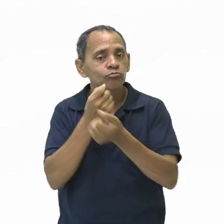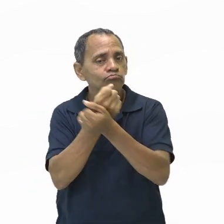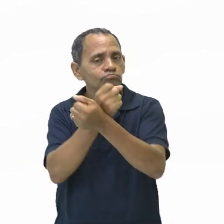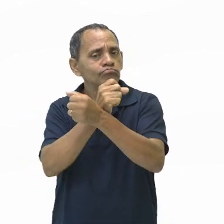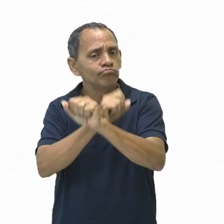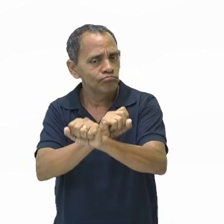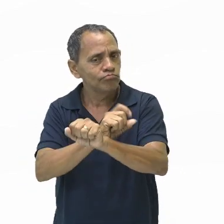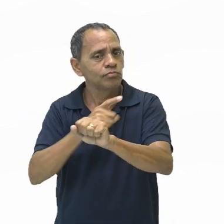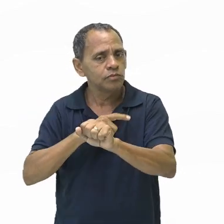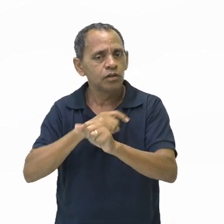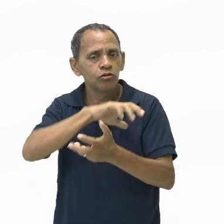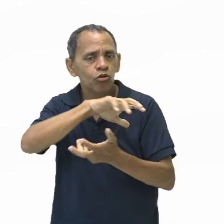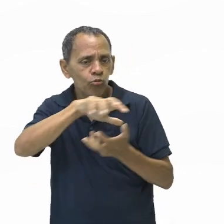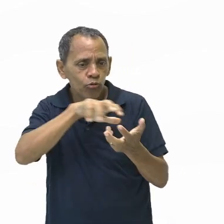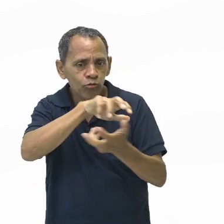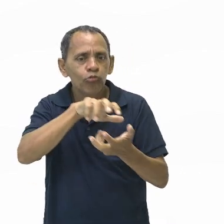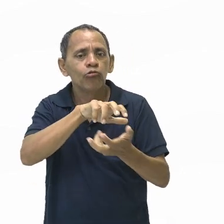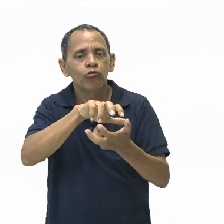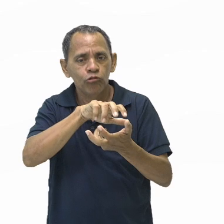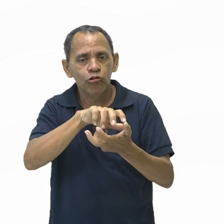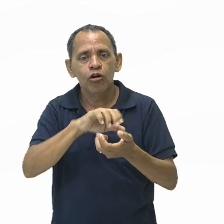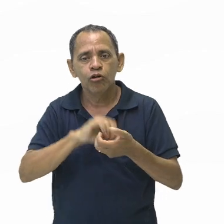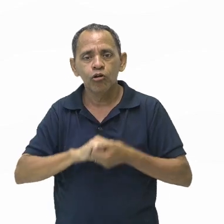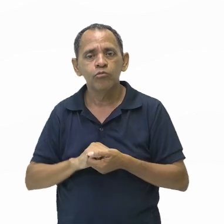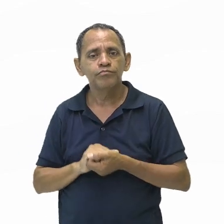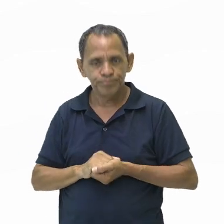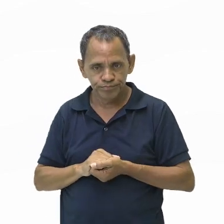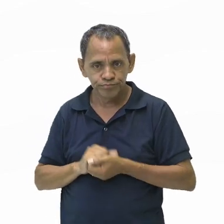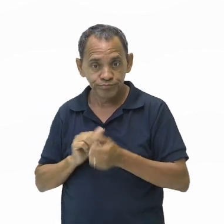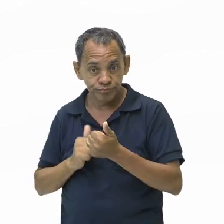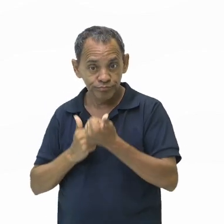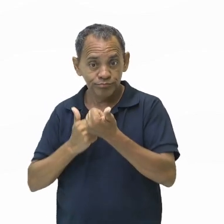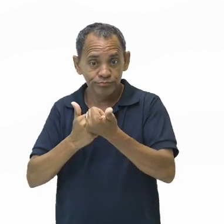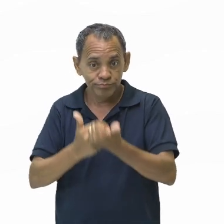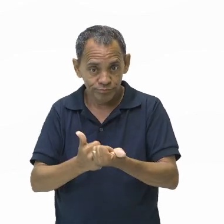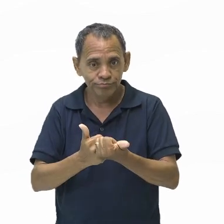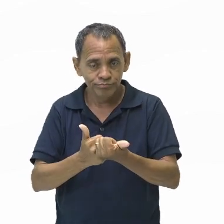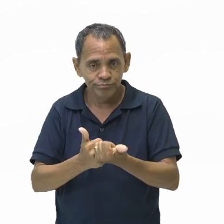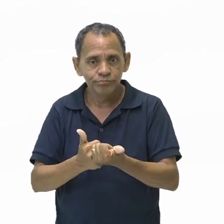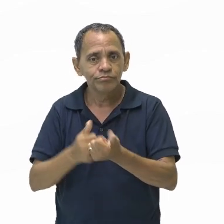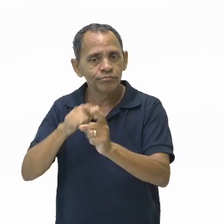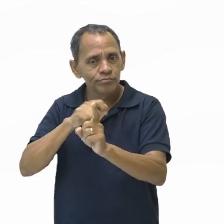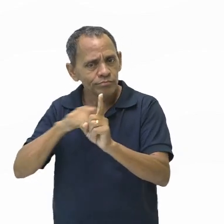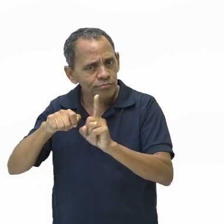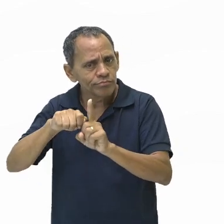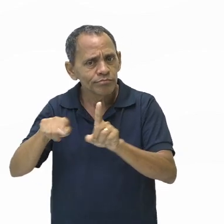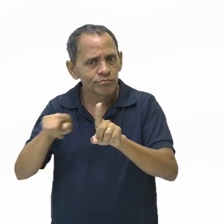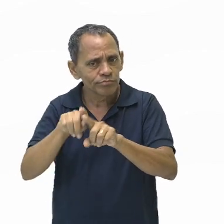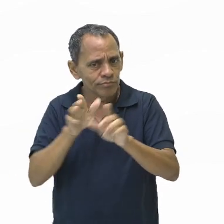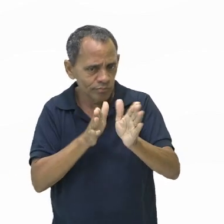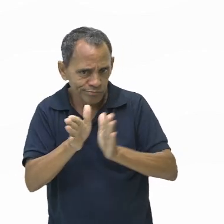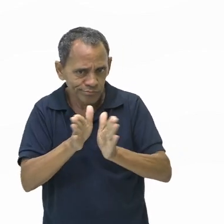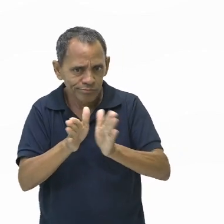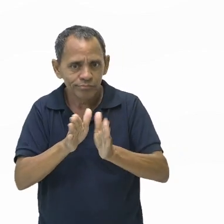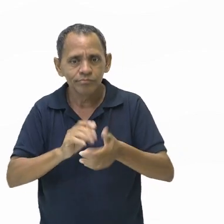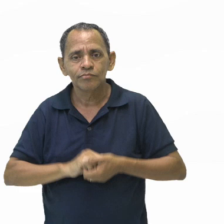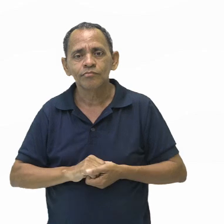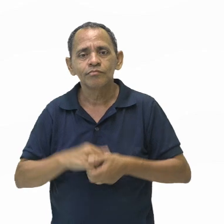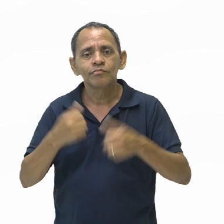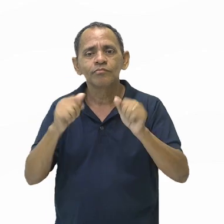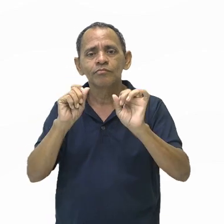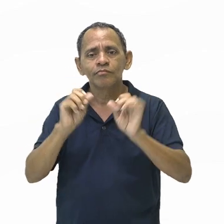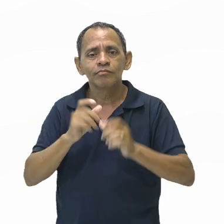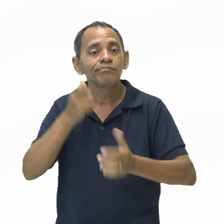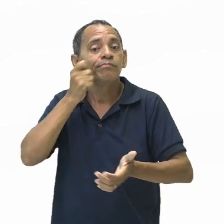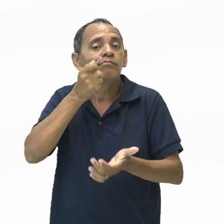movimento necessário para suprir ali a necessidade da sociedade naquele momento. Então precisou-se agora pagar